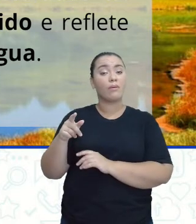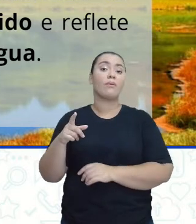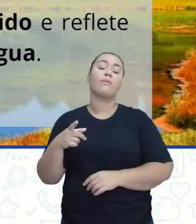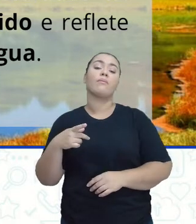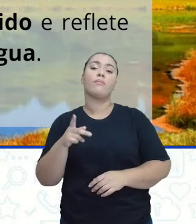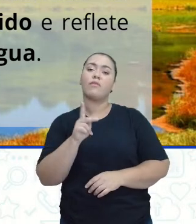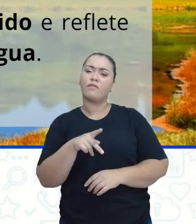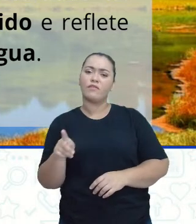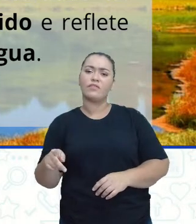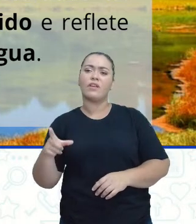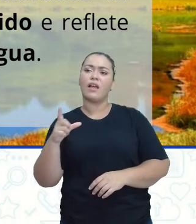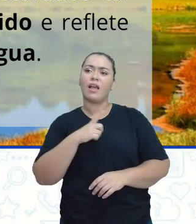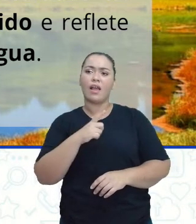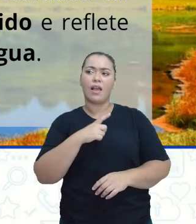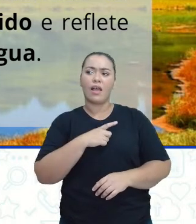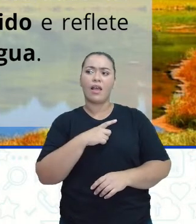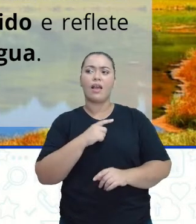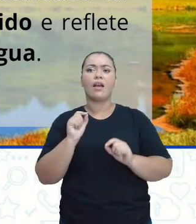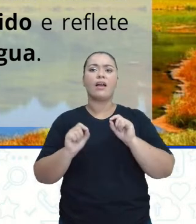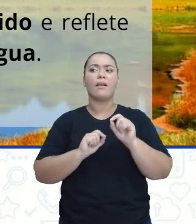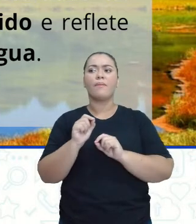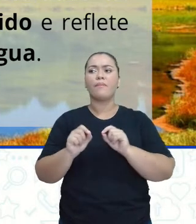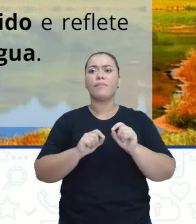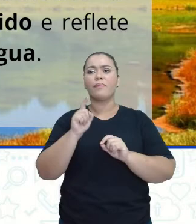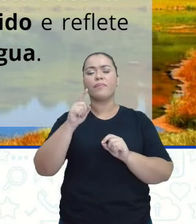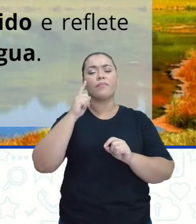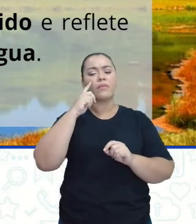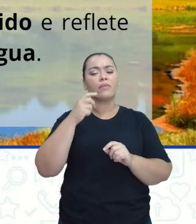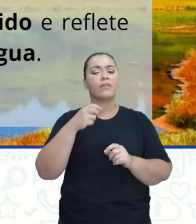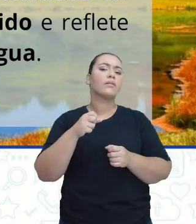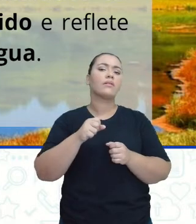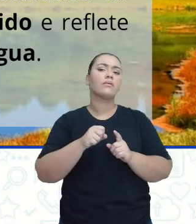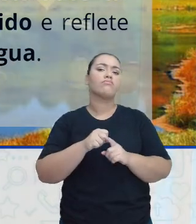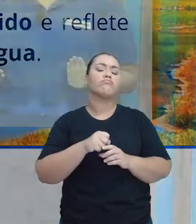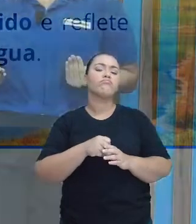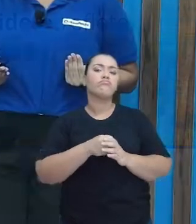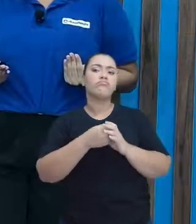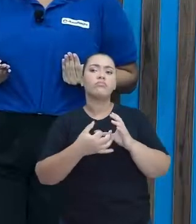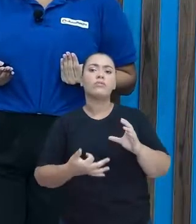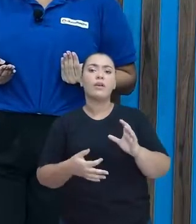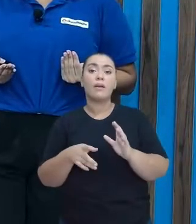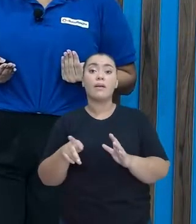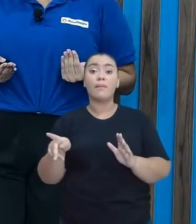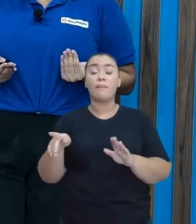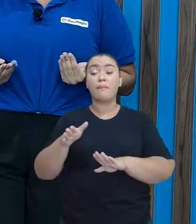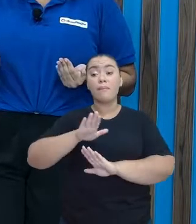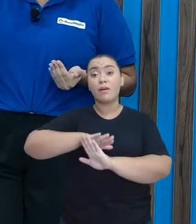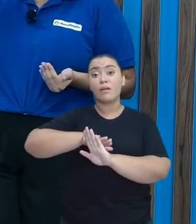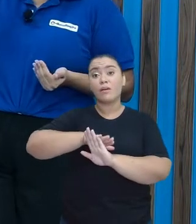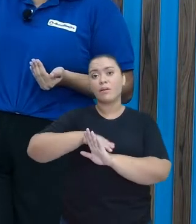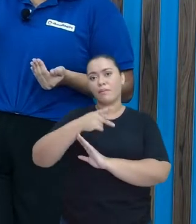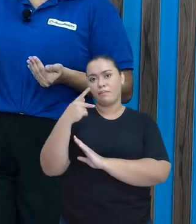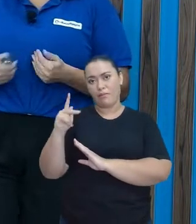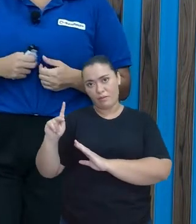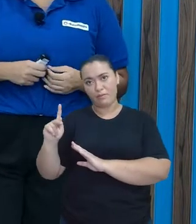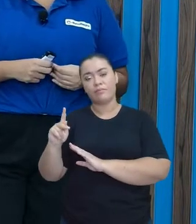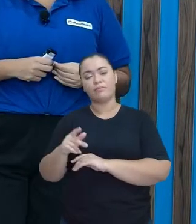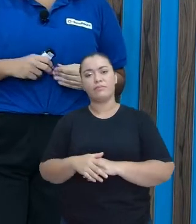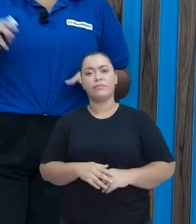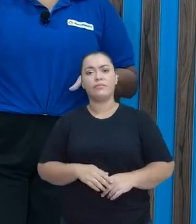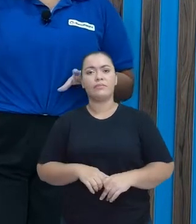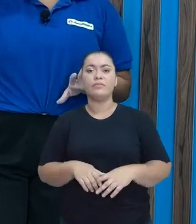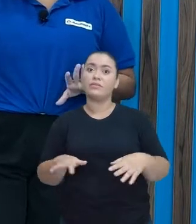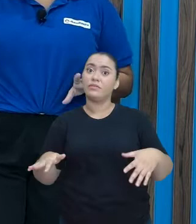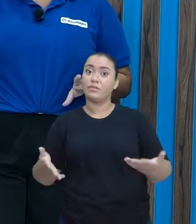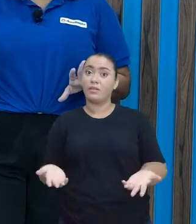emocionada? Talvez, porque aqui a gente fala de uma descrição subjetiva, né? E aí,